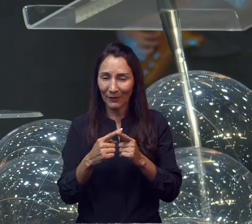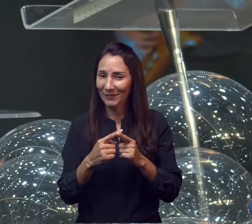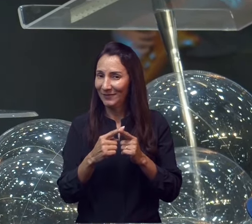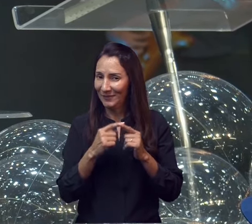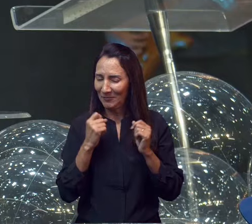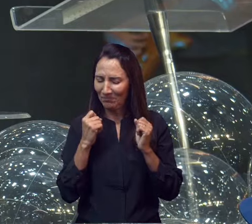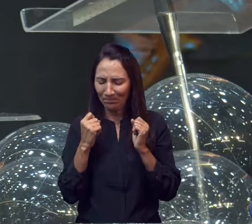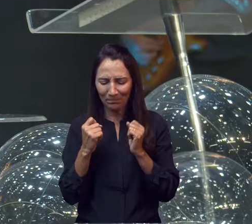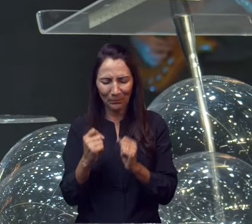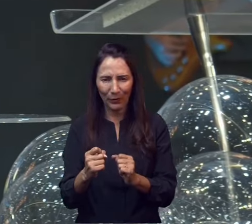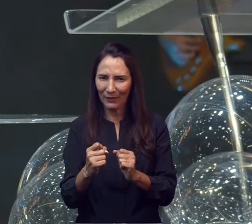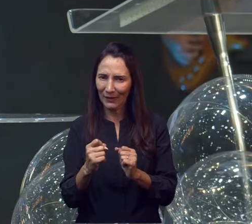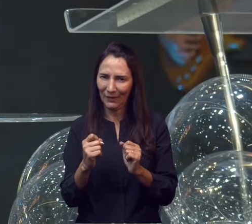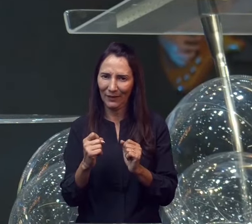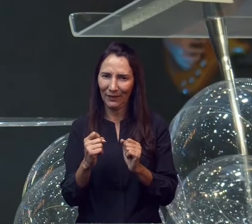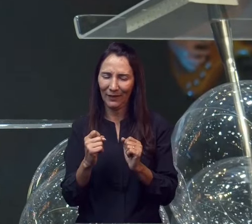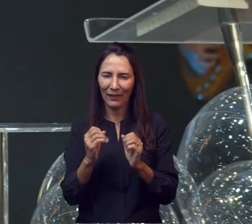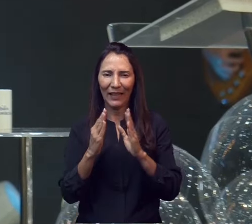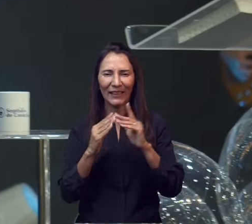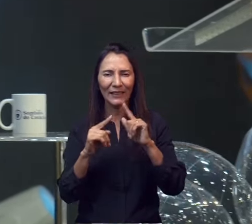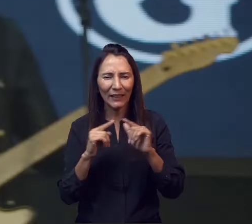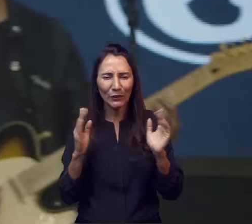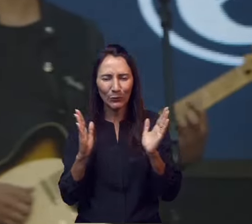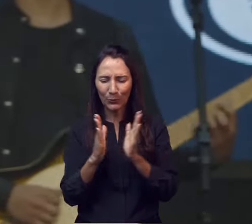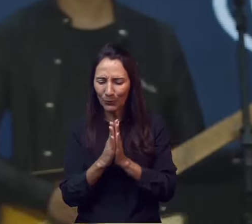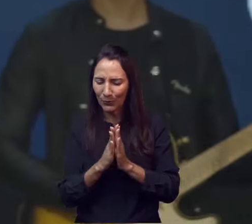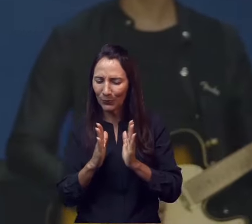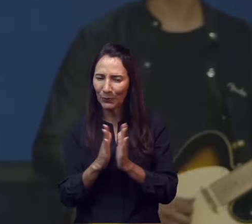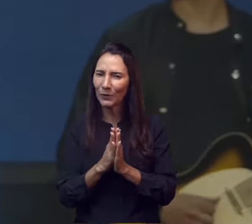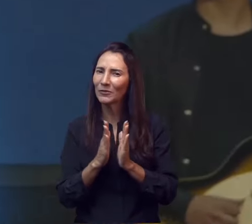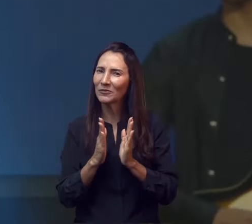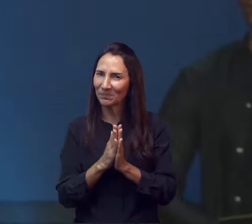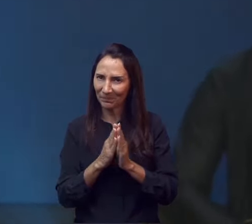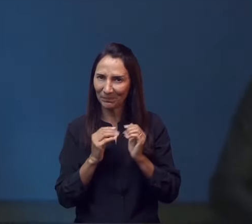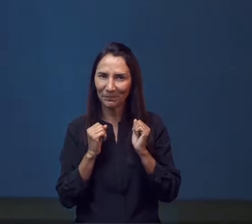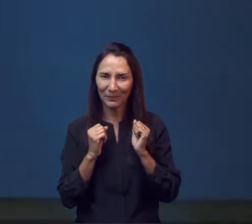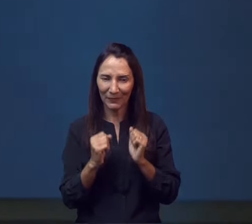na intercessão da igreja há um poder